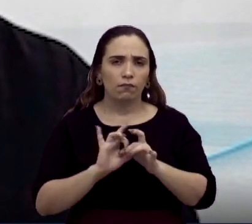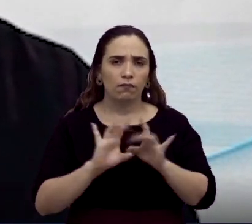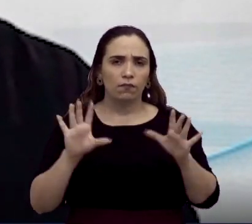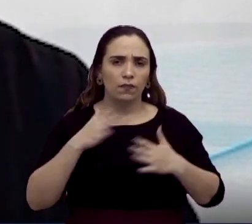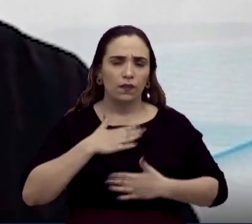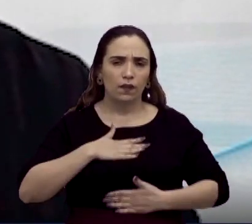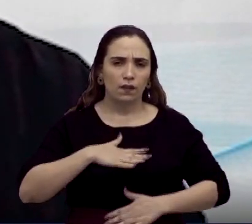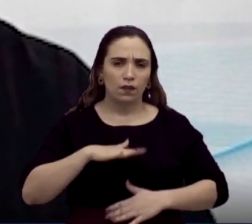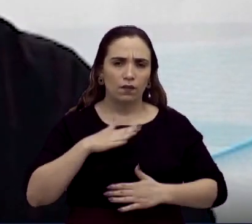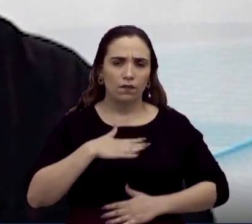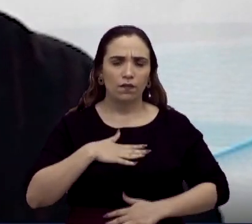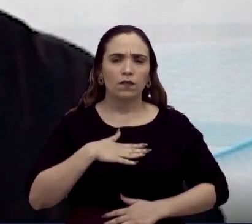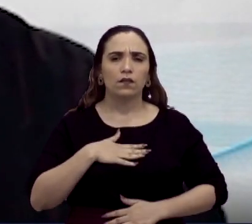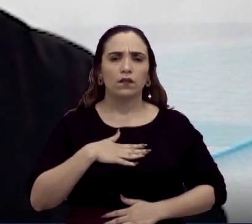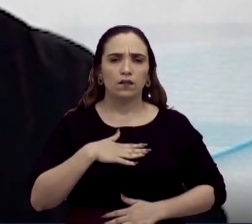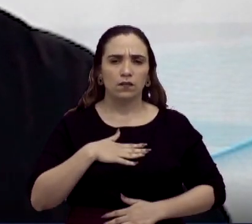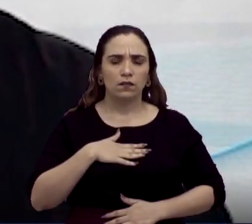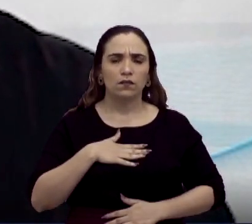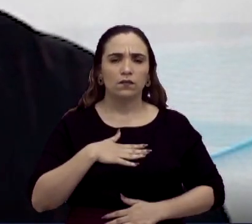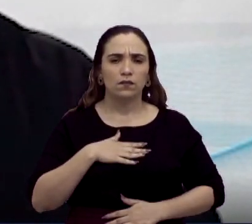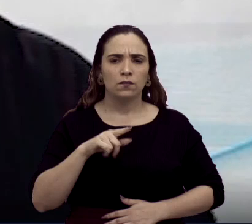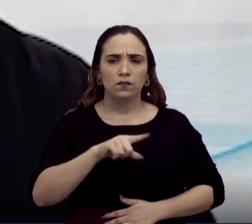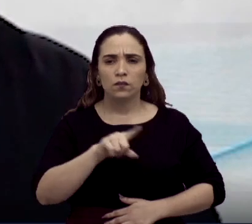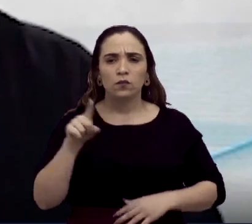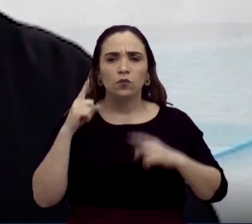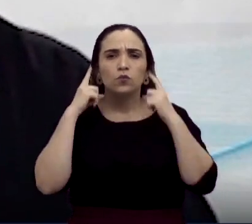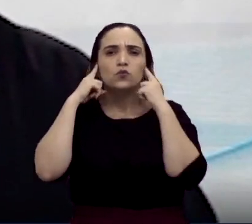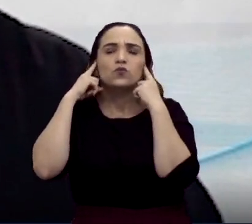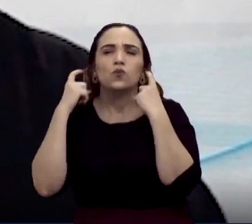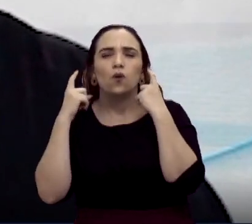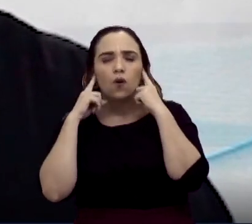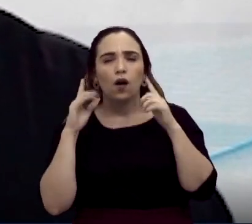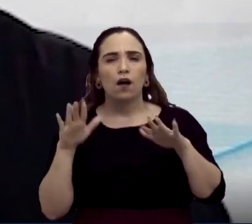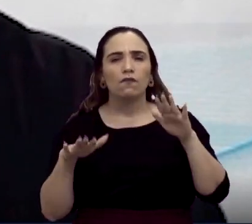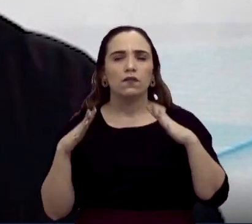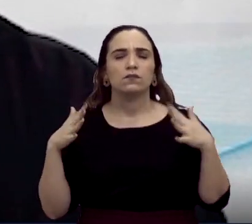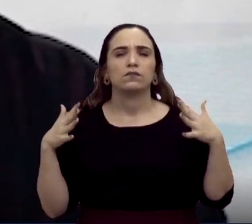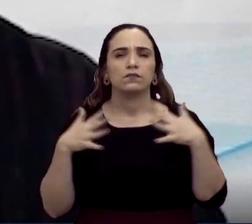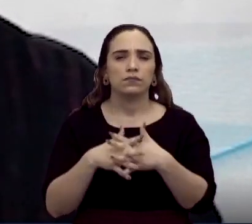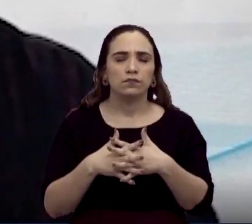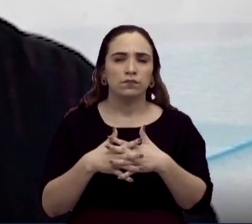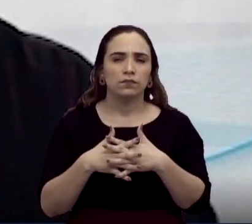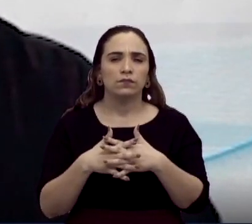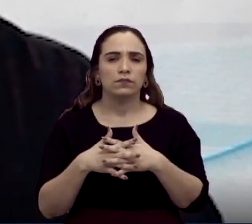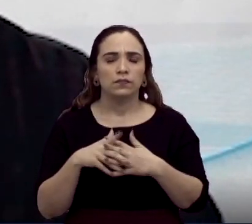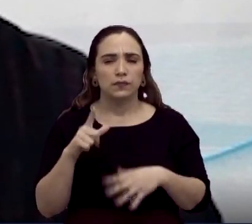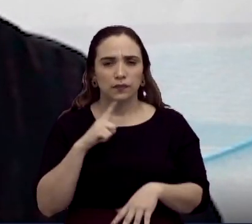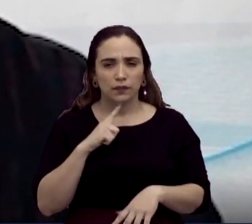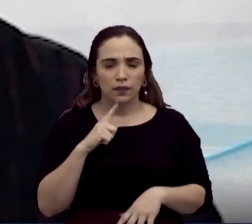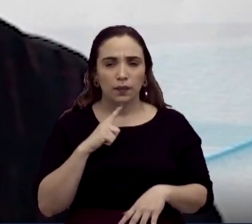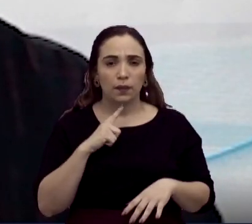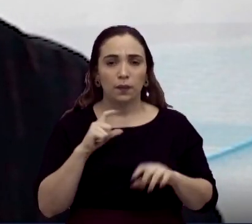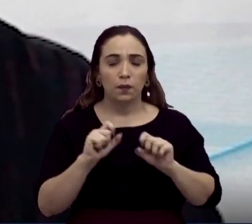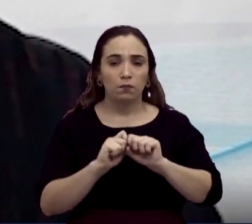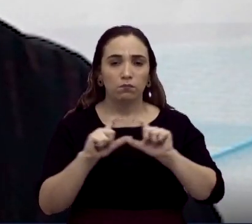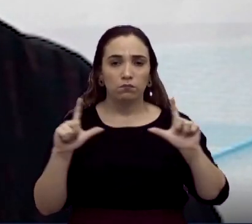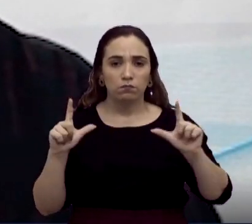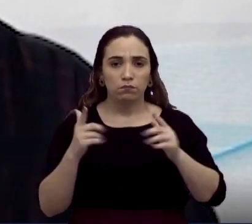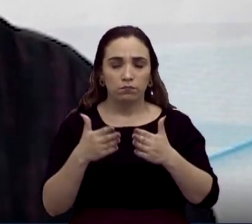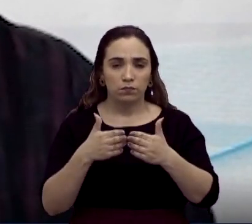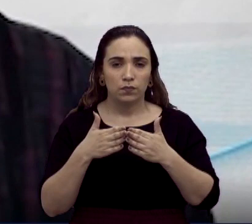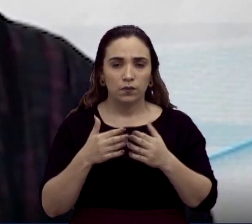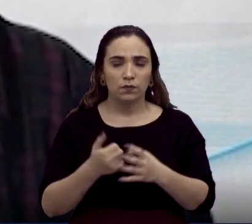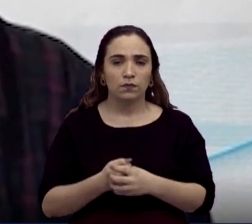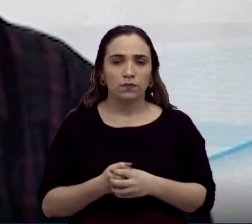pede a compreensão, né? Porque, especialmente, o som fica muito confuso se ficar aberto, mas a câmera é algo que a gente aprecia muito,